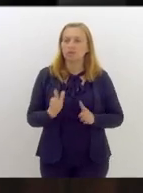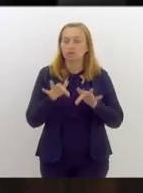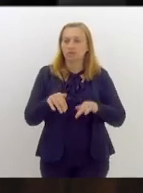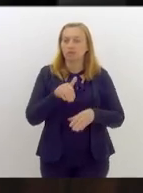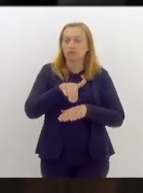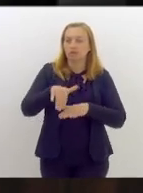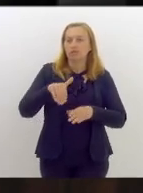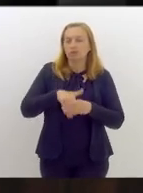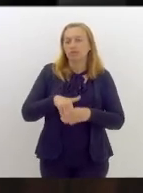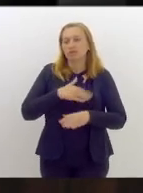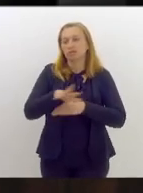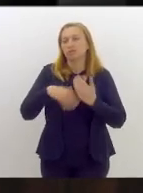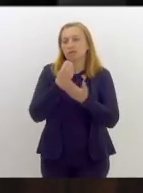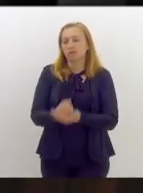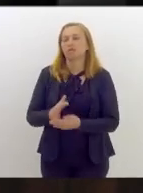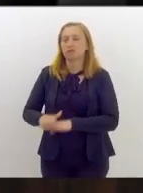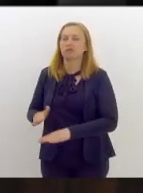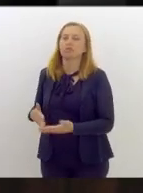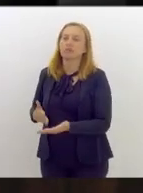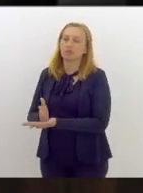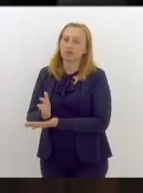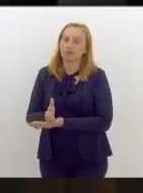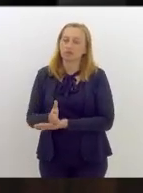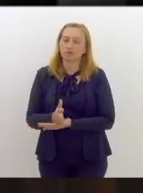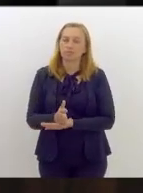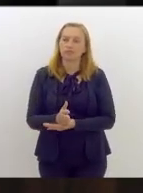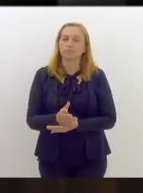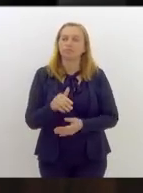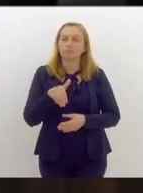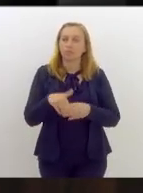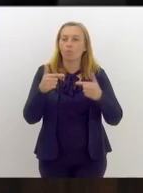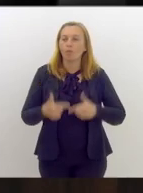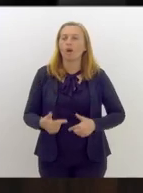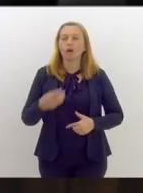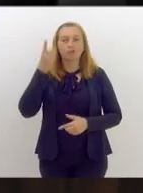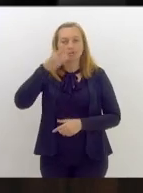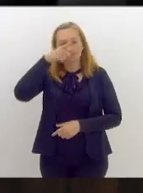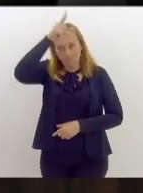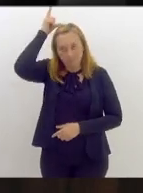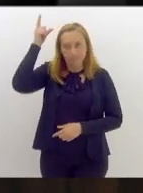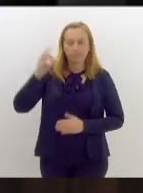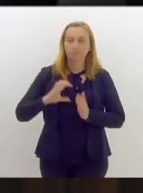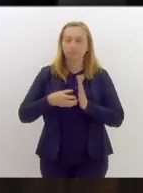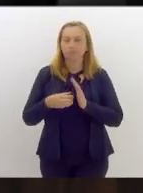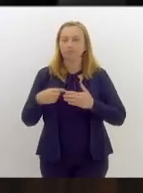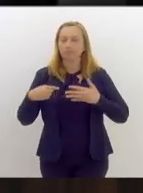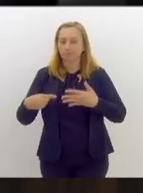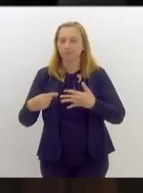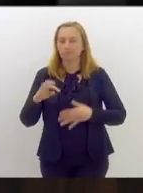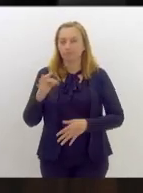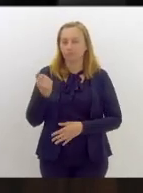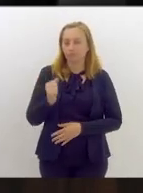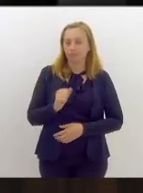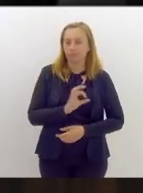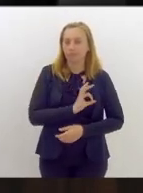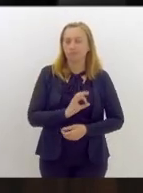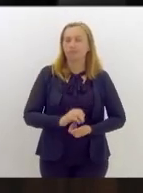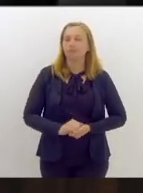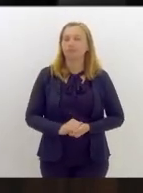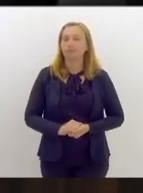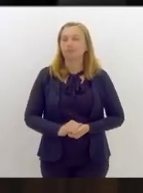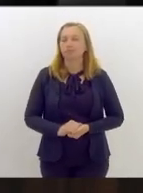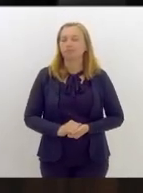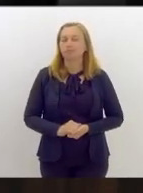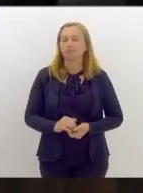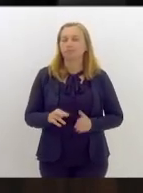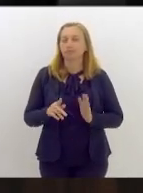votação, os senhores que aprovam permaneçam como estão, aprovado, com abstenção do deputado Luiz Paulo, bancada PSOL, PSB e Marta.